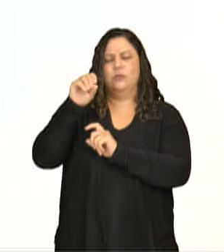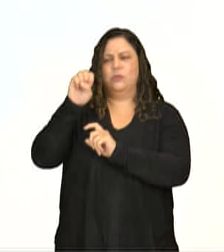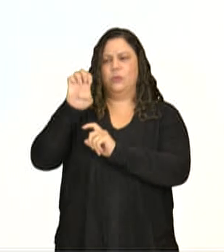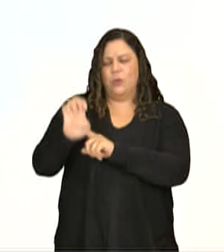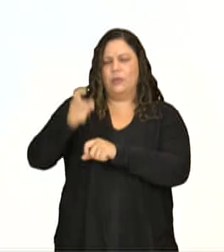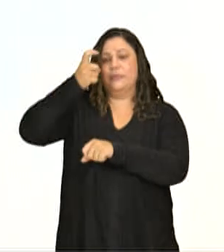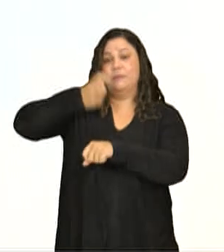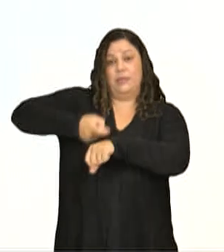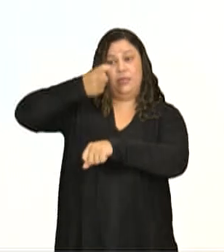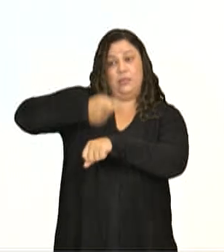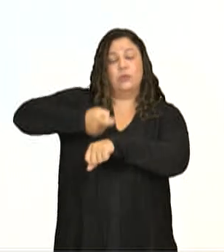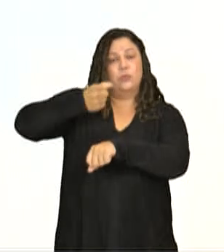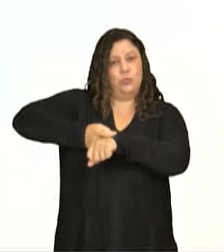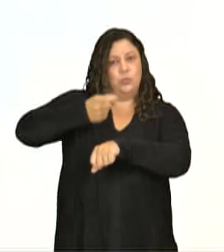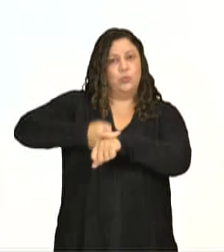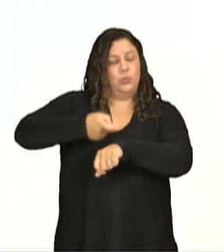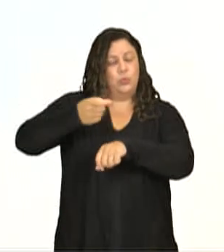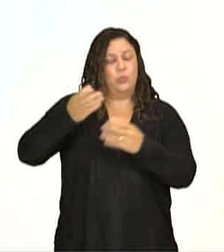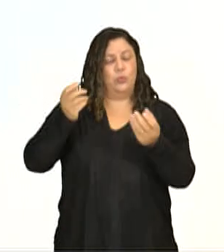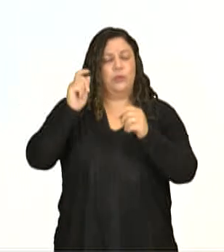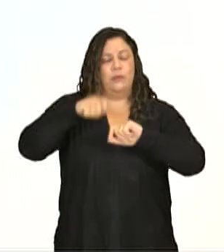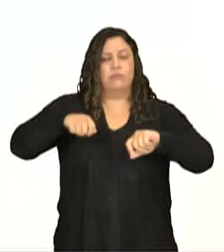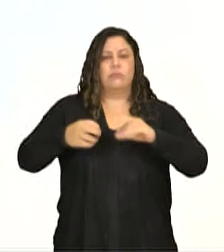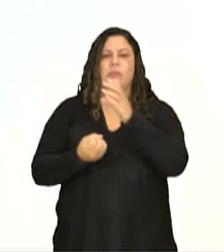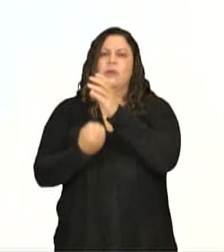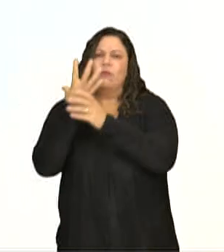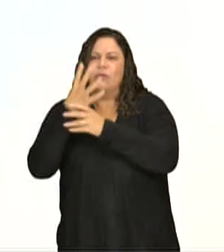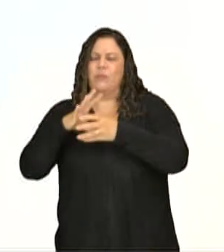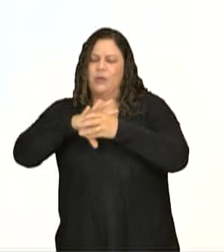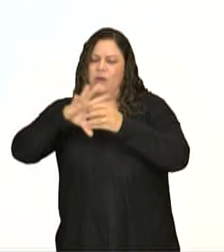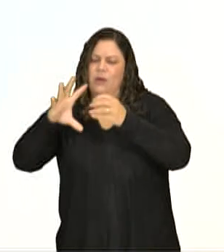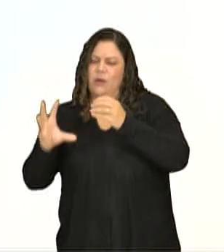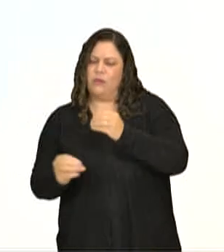dizer, né? Ocorre a formação de uma bolsa com substância,